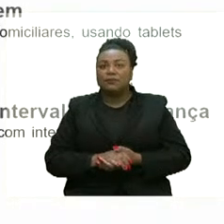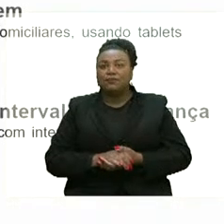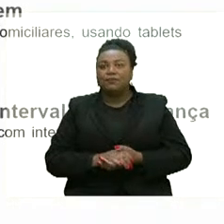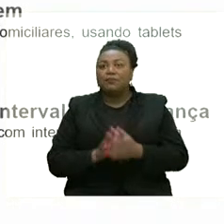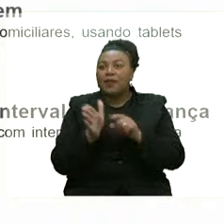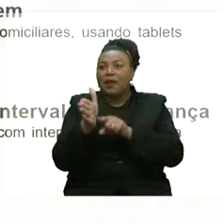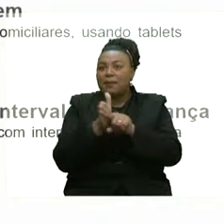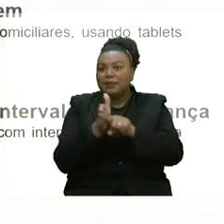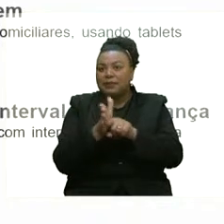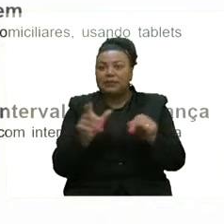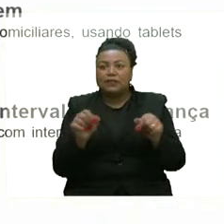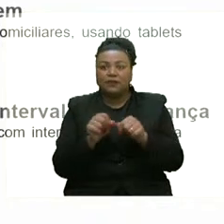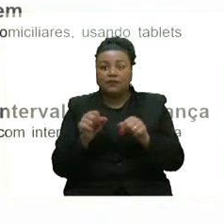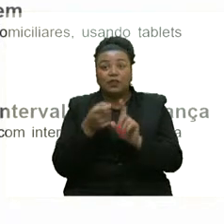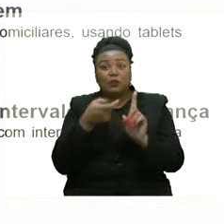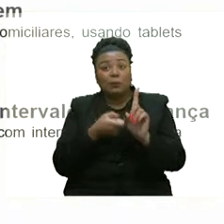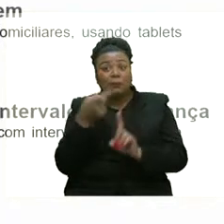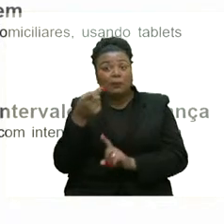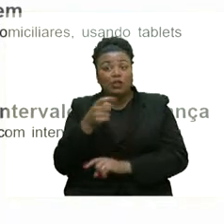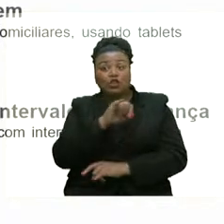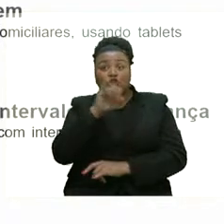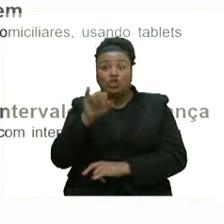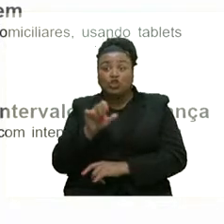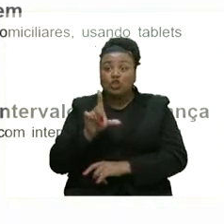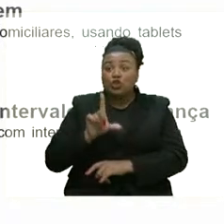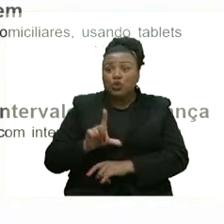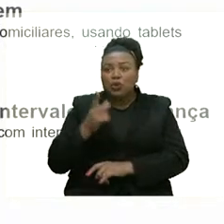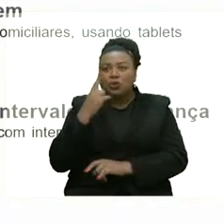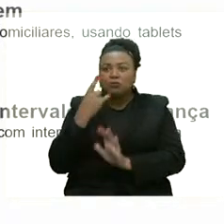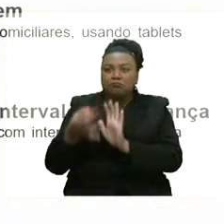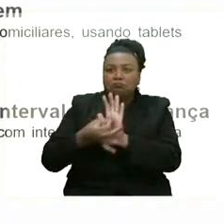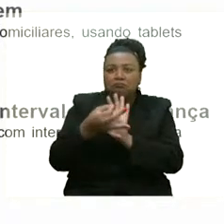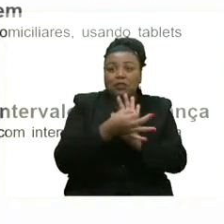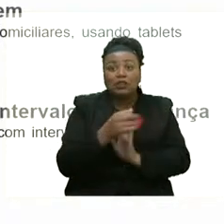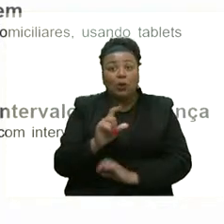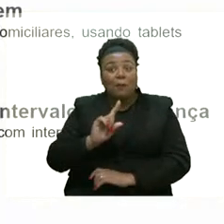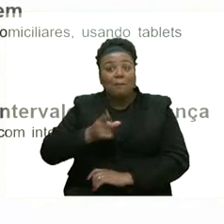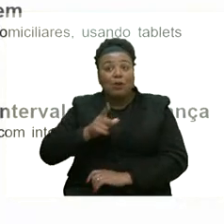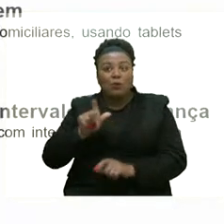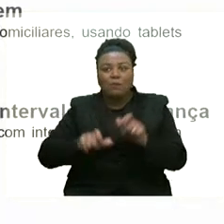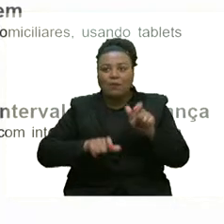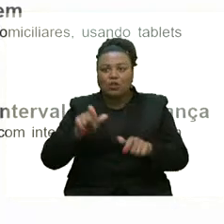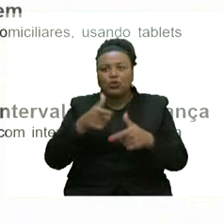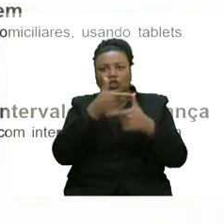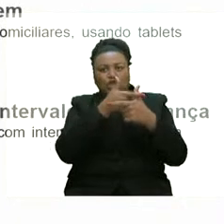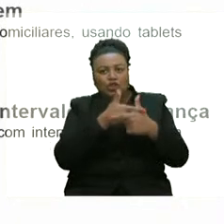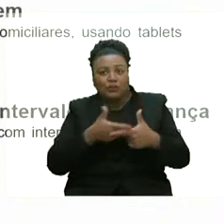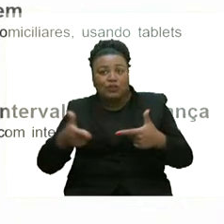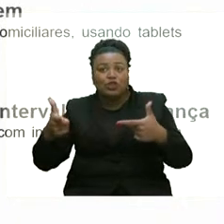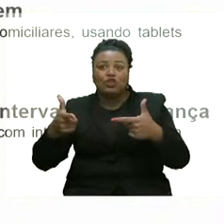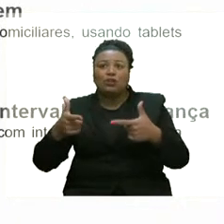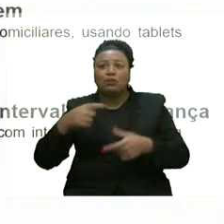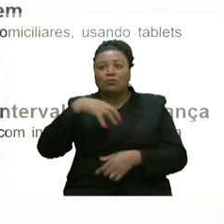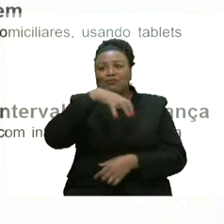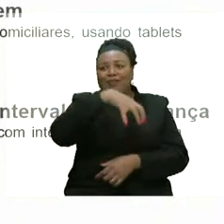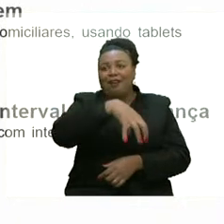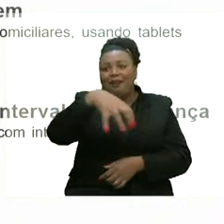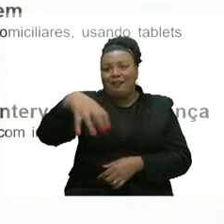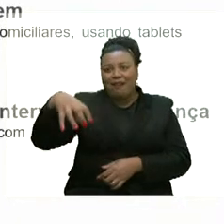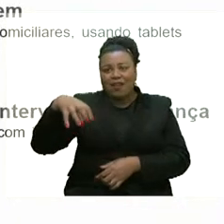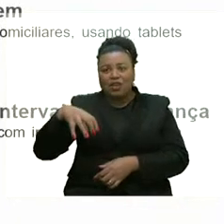A pesquisa ela foi realizada no mês de julho. Nós ouvimos 1.000 gaúchos distribuídos nas mesorregiões